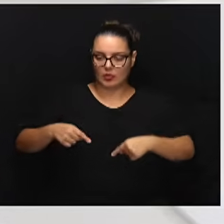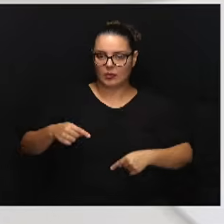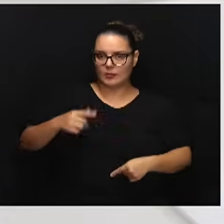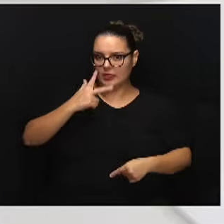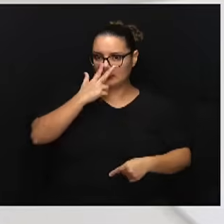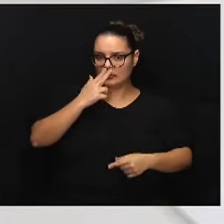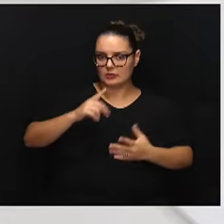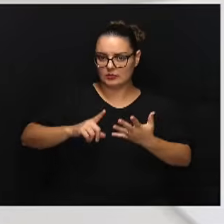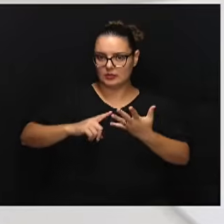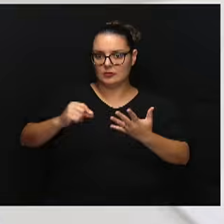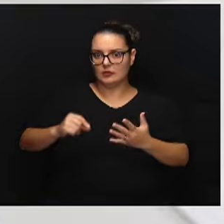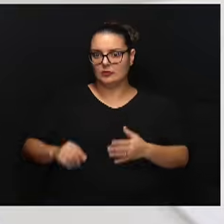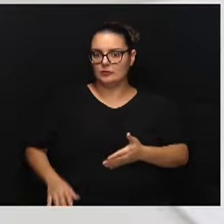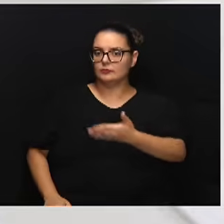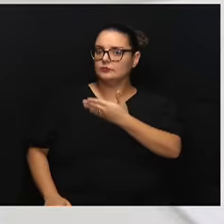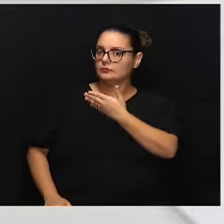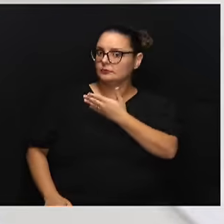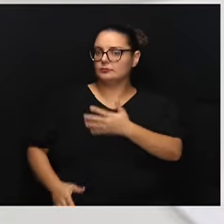Fechamos.